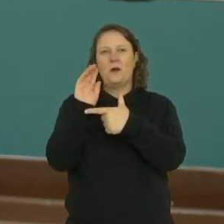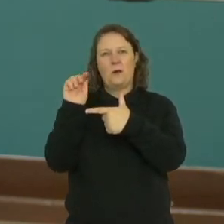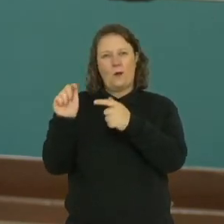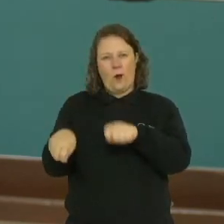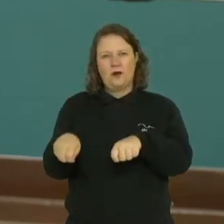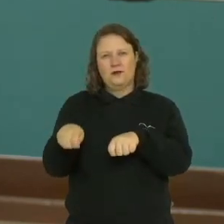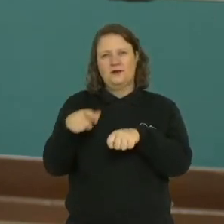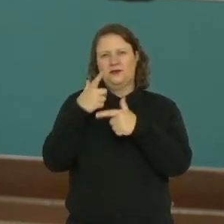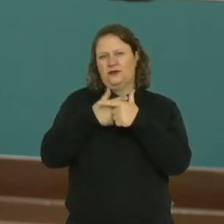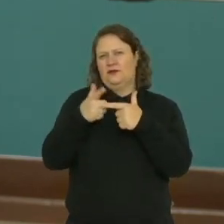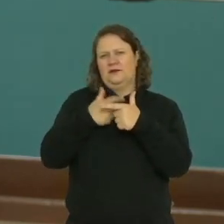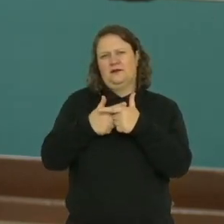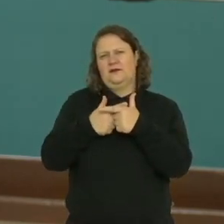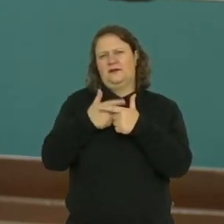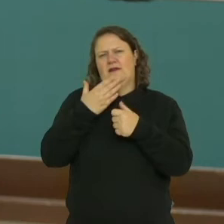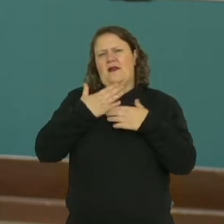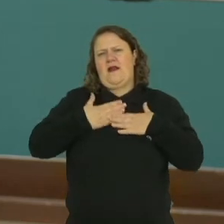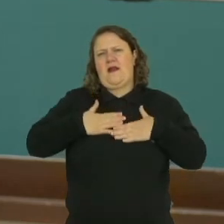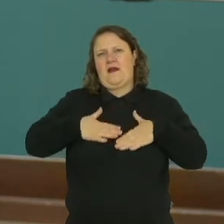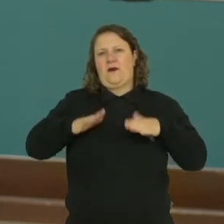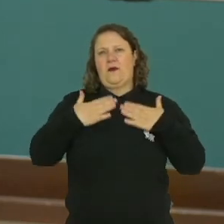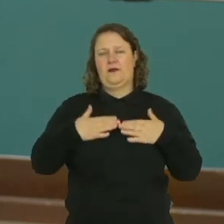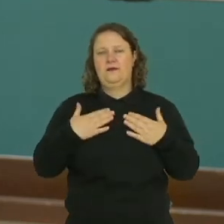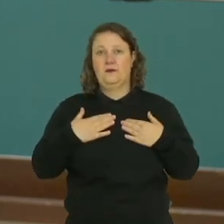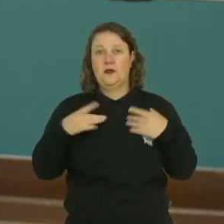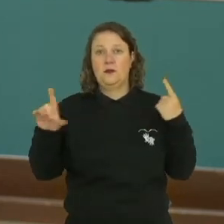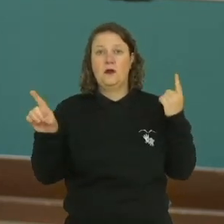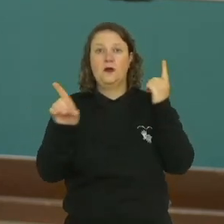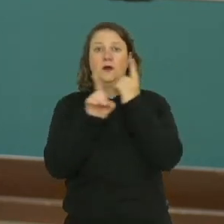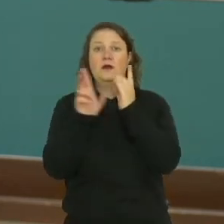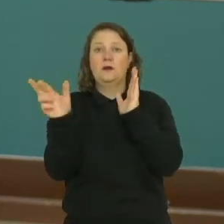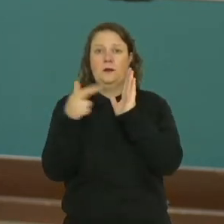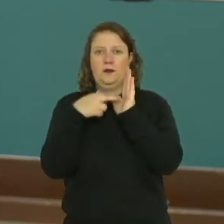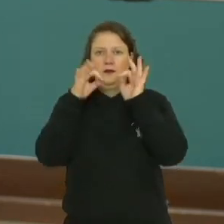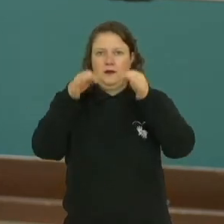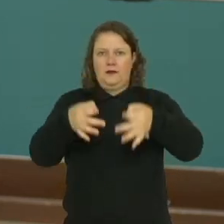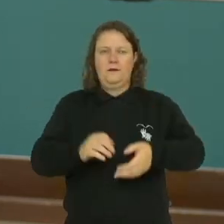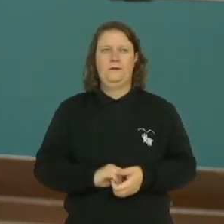tem que dividir esses dois números aí para encontrar a nossa resposta.